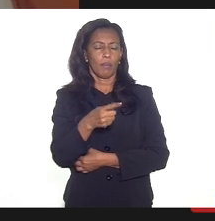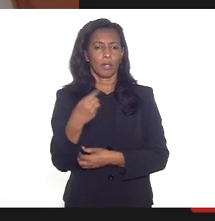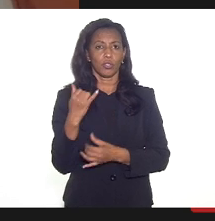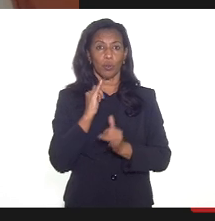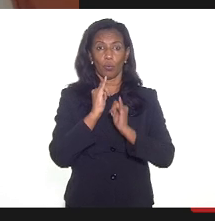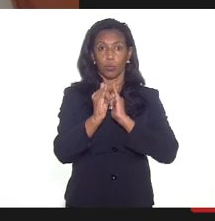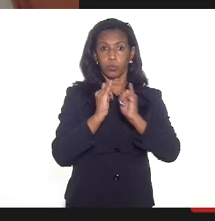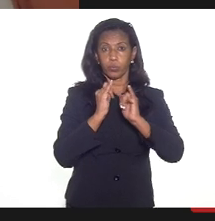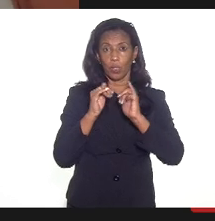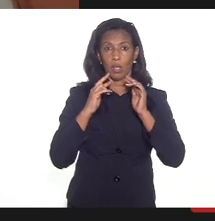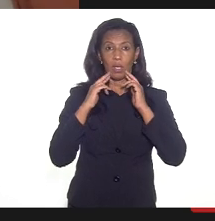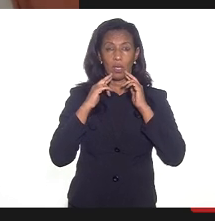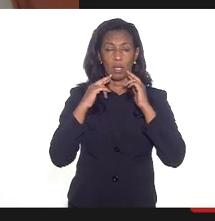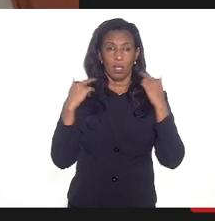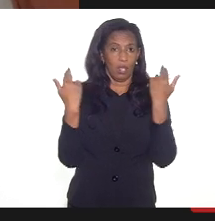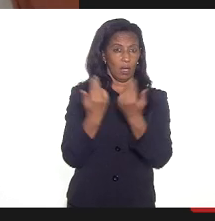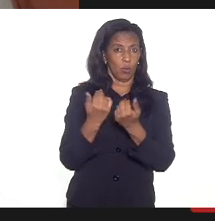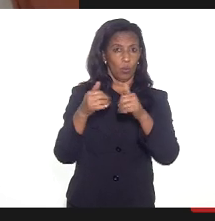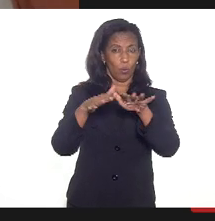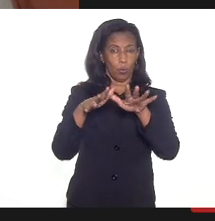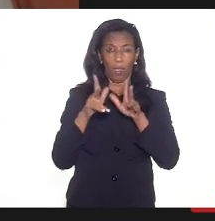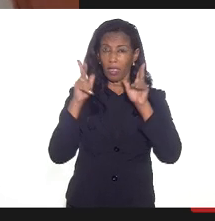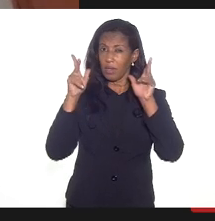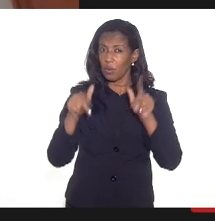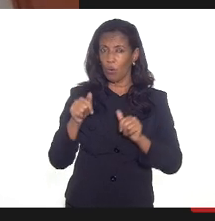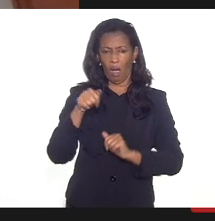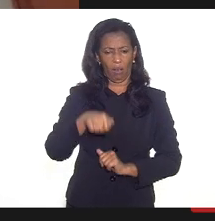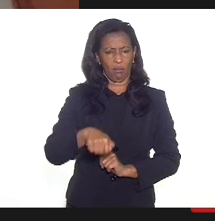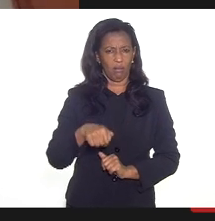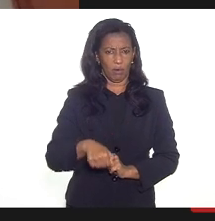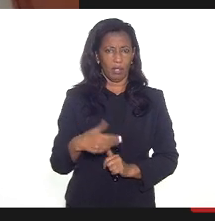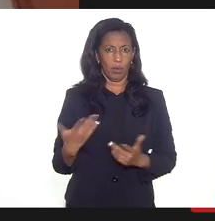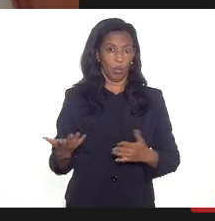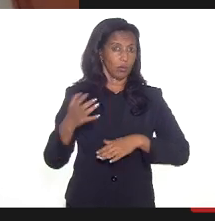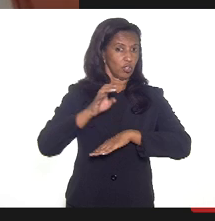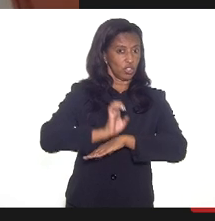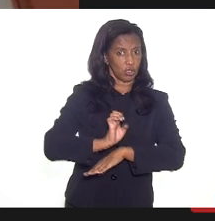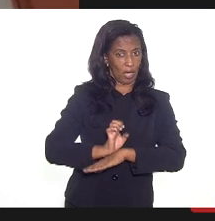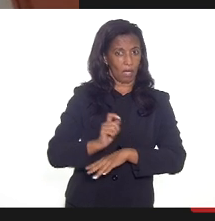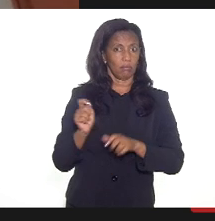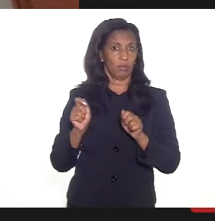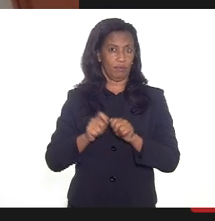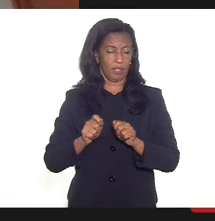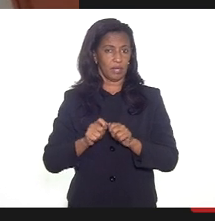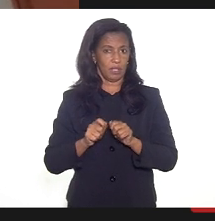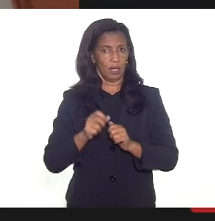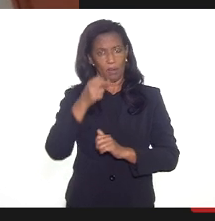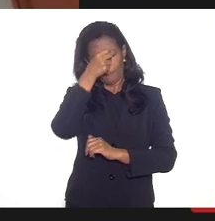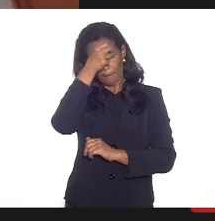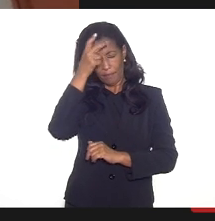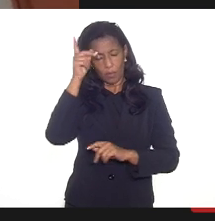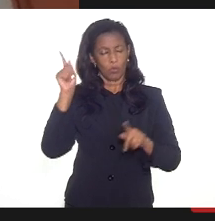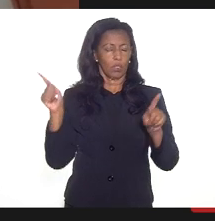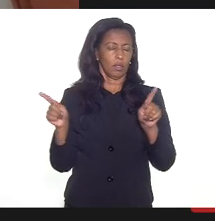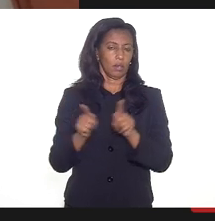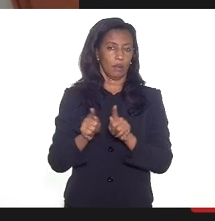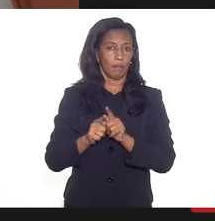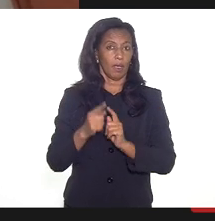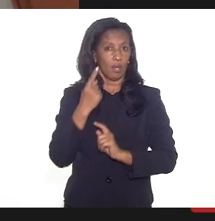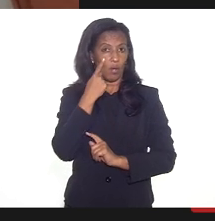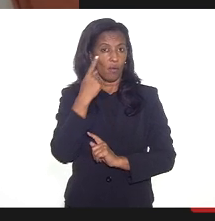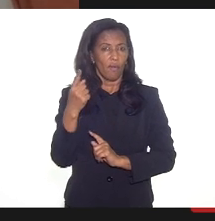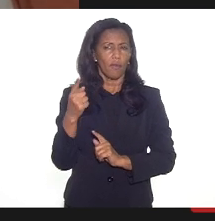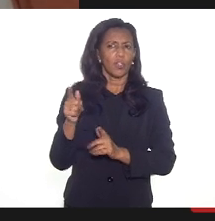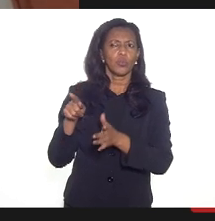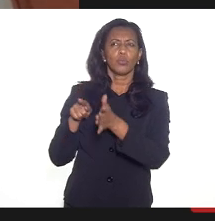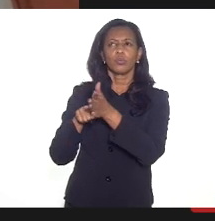fazendo audiências públicas semelhantes a essa que nós, enquanto Estado, estamos fazendo. Eu sugiro que a gente verifique quais